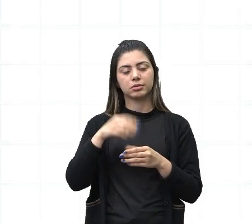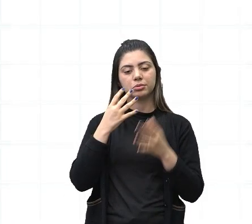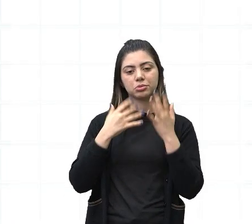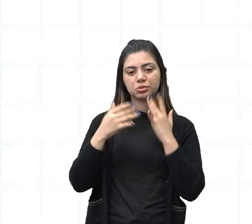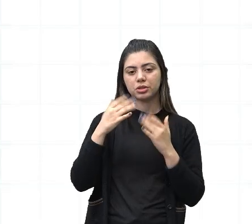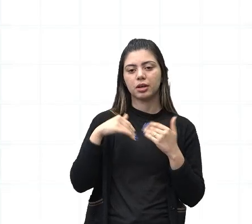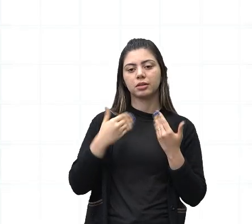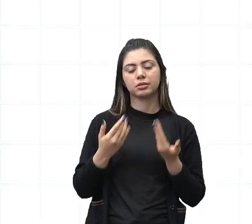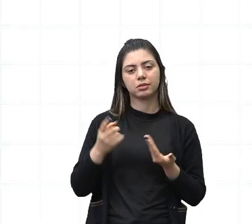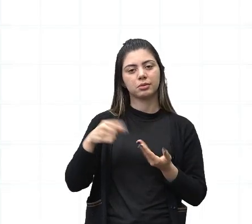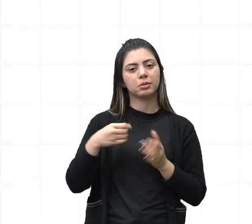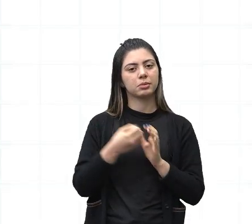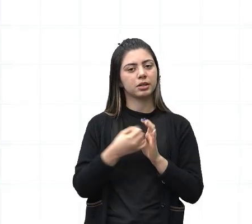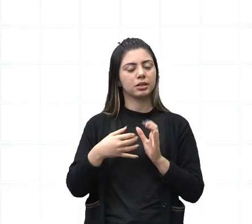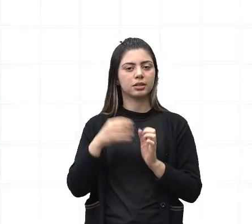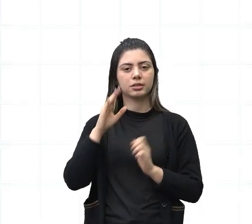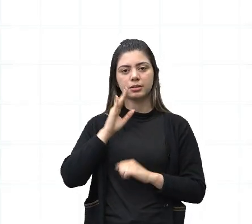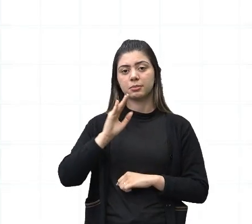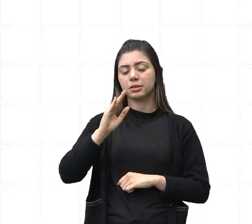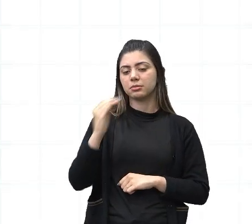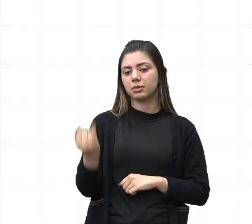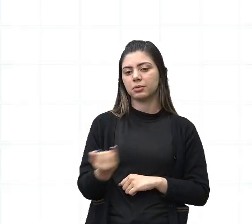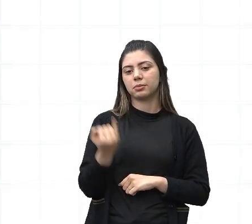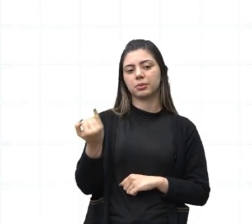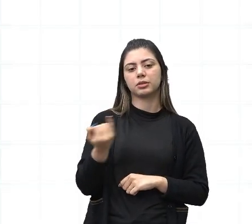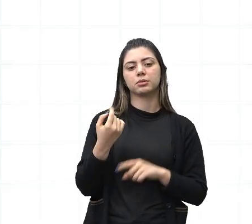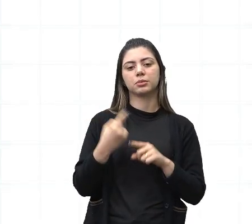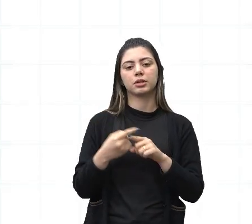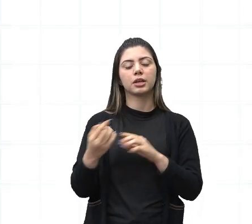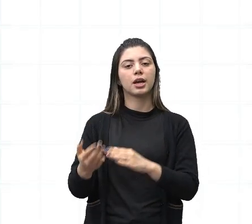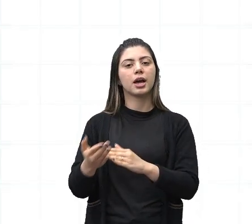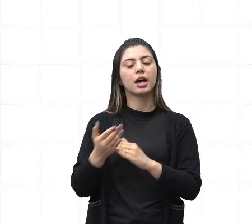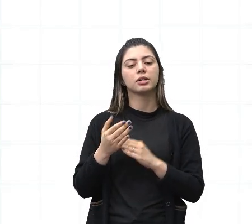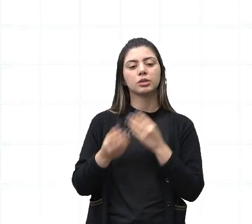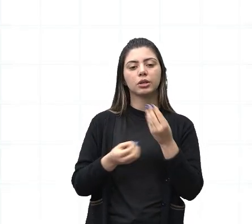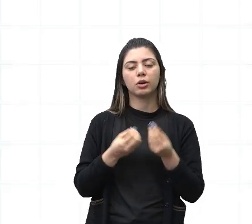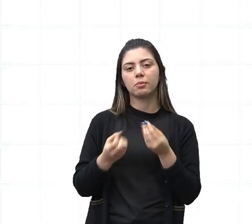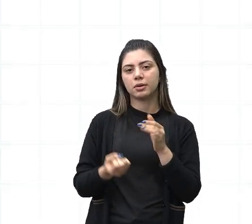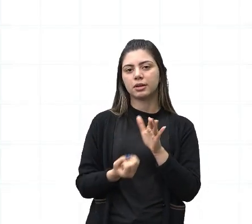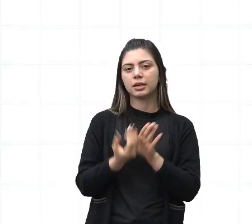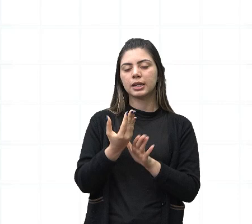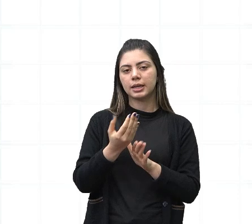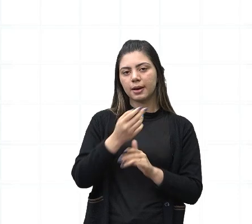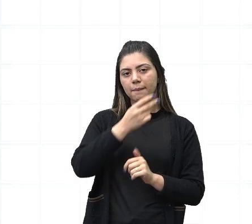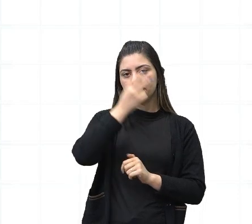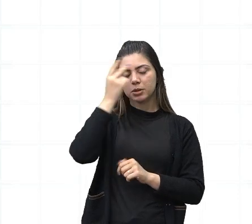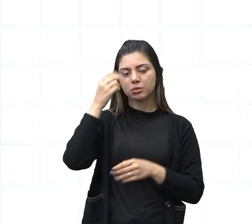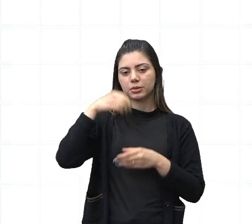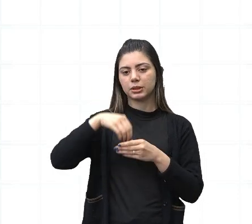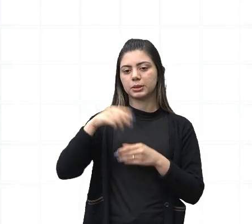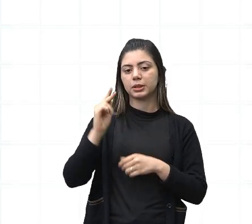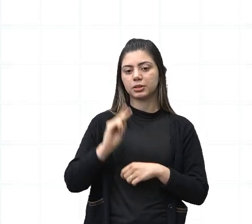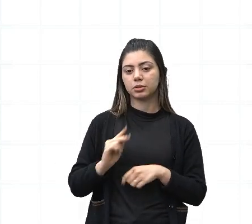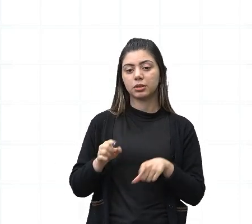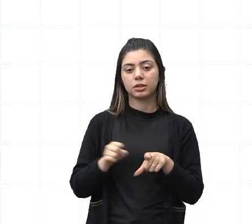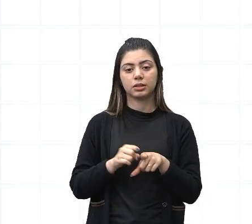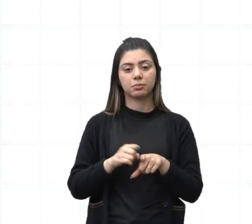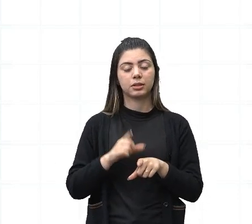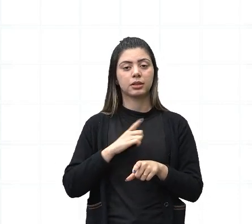instrumento fundamental que auxilia na criação do personagem e na